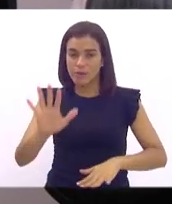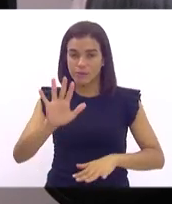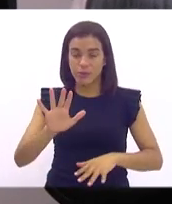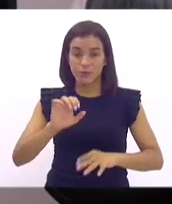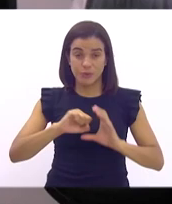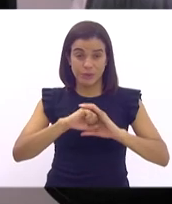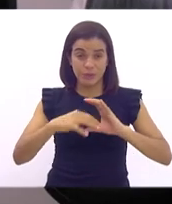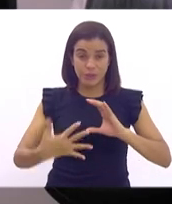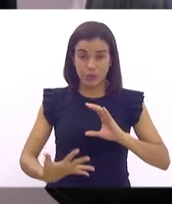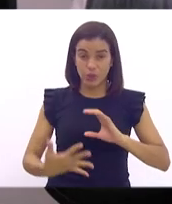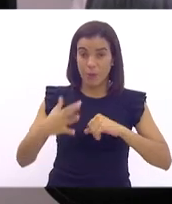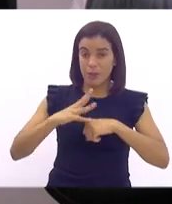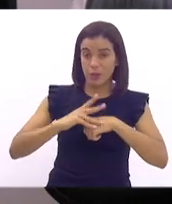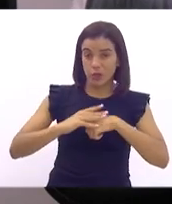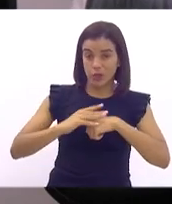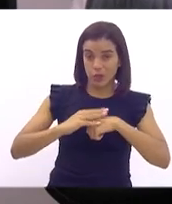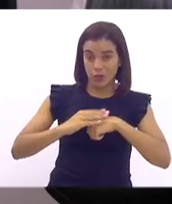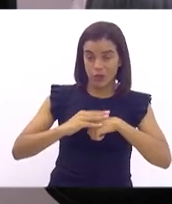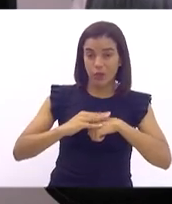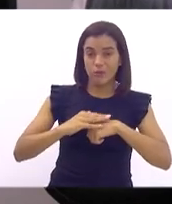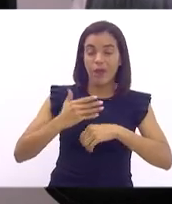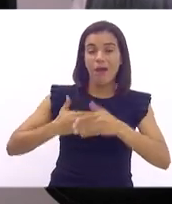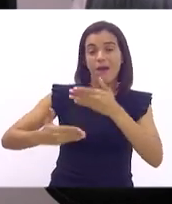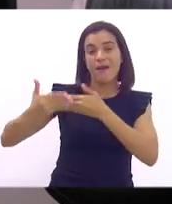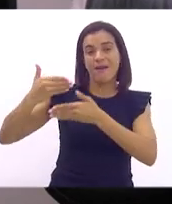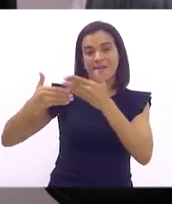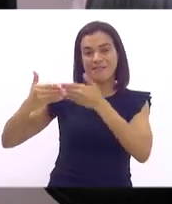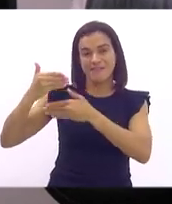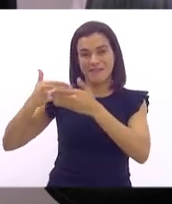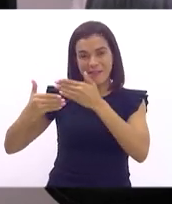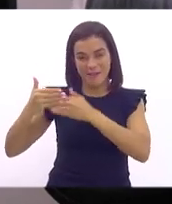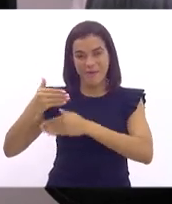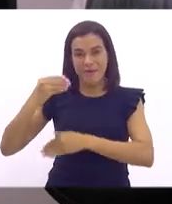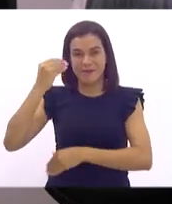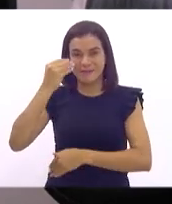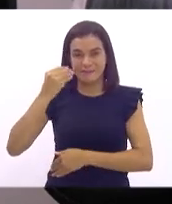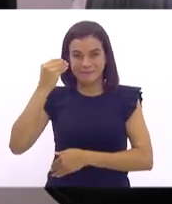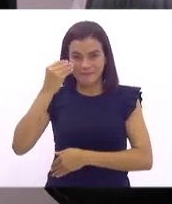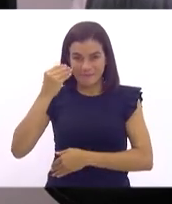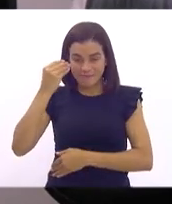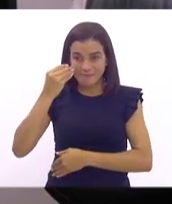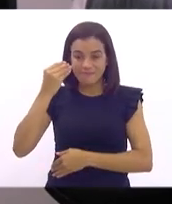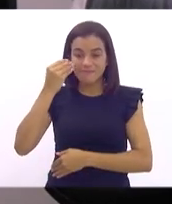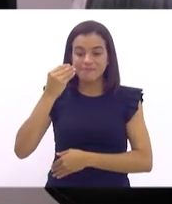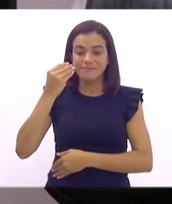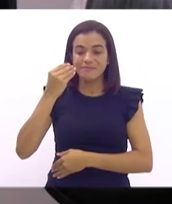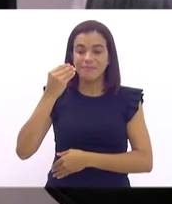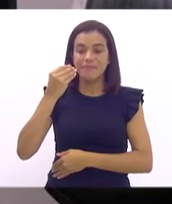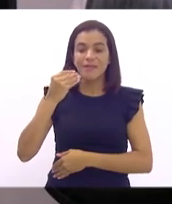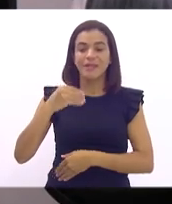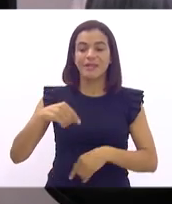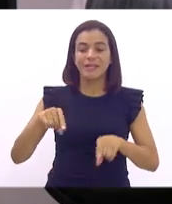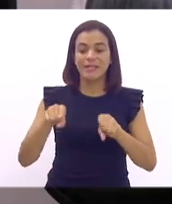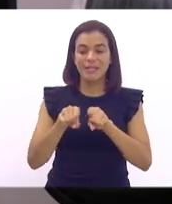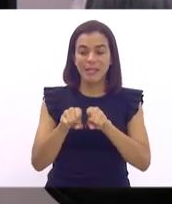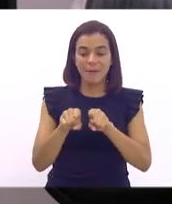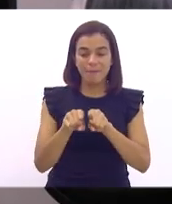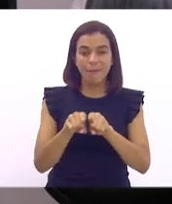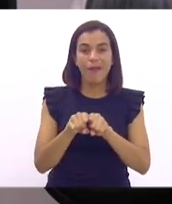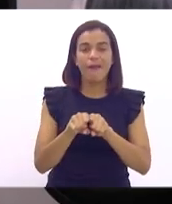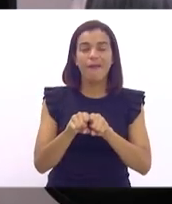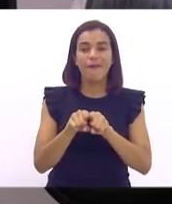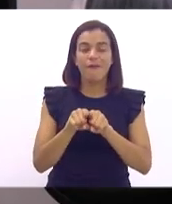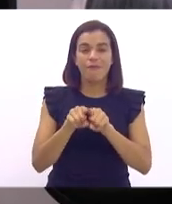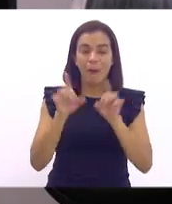de um quadro patológico, né, anterior a essa vivência, né, e que foi disparado